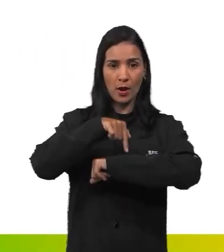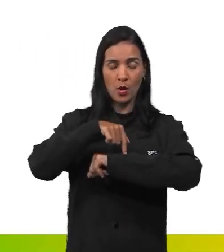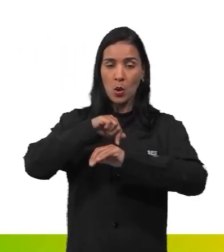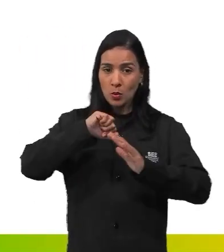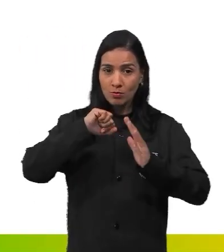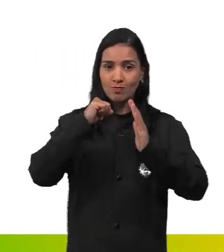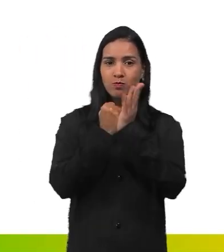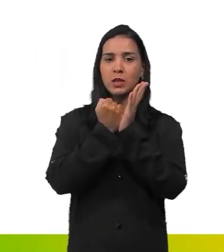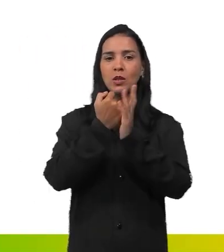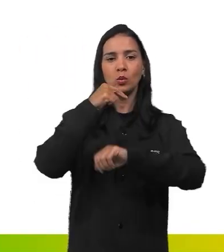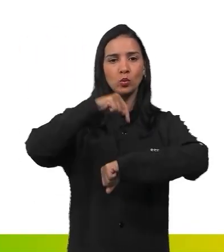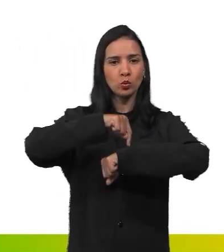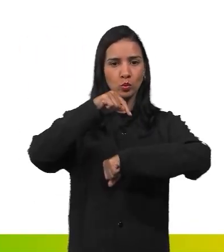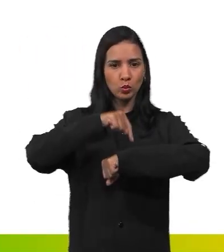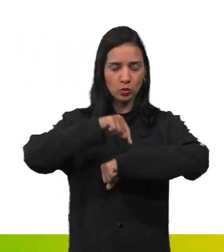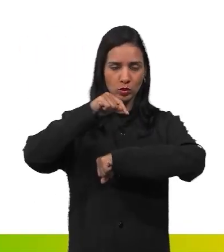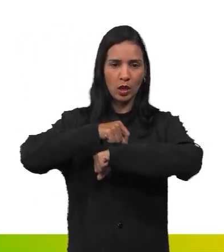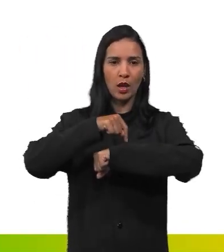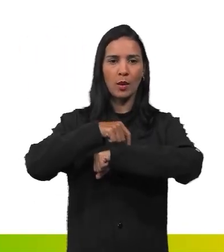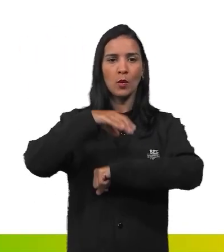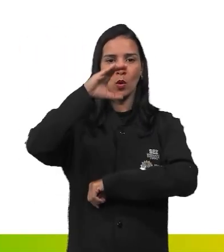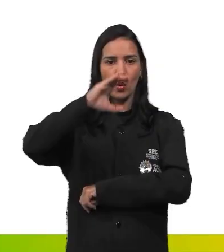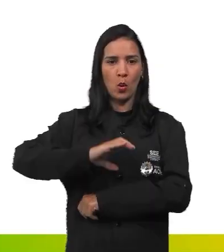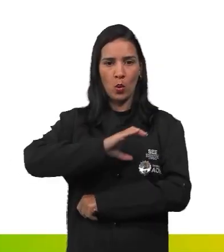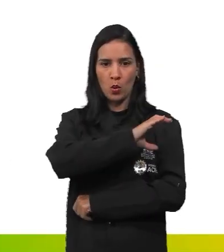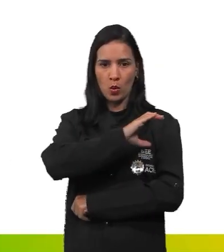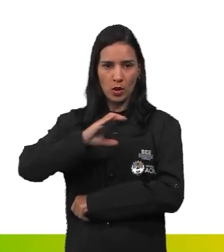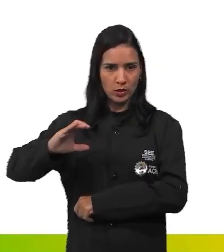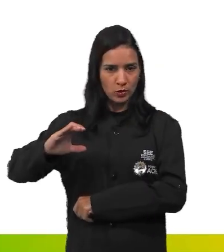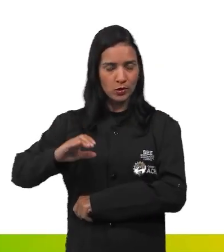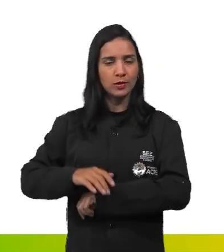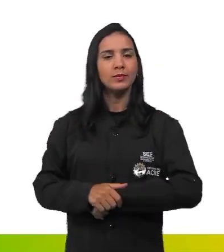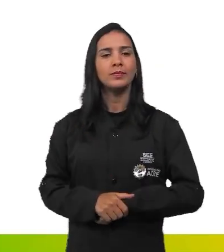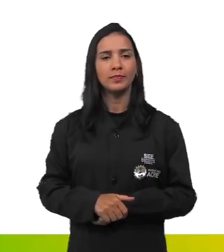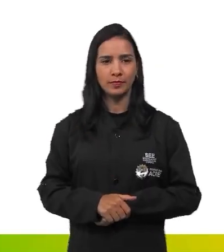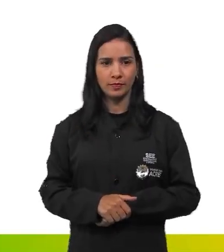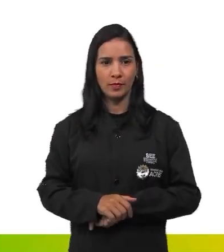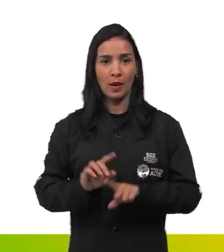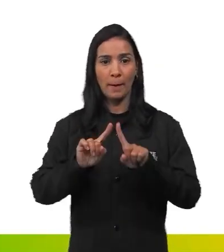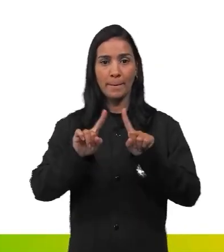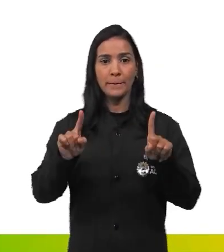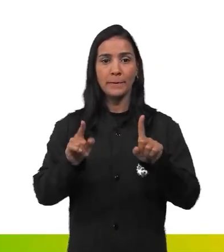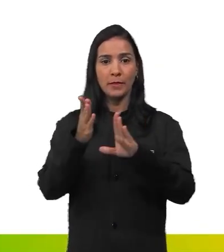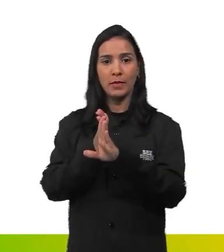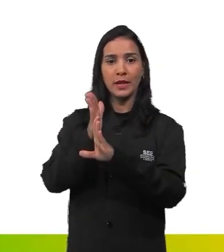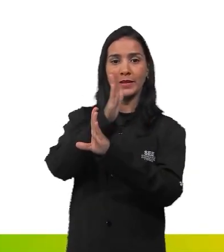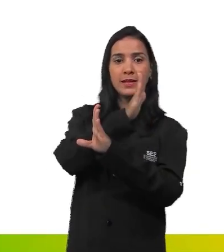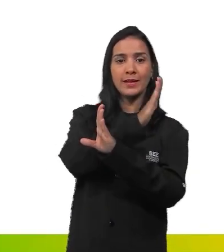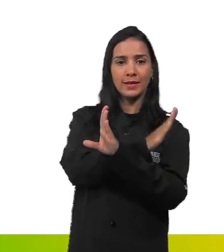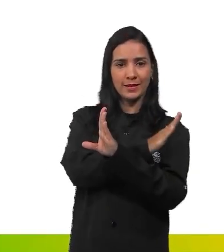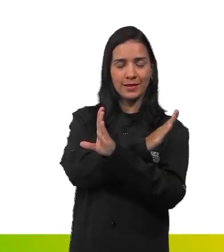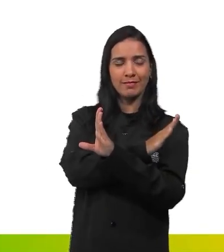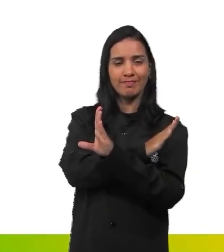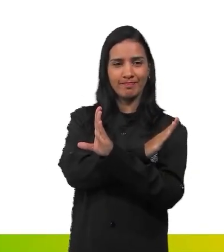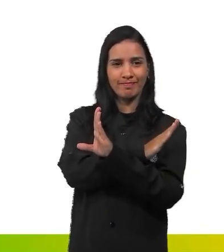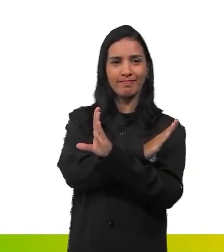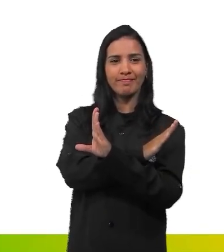o valor da primeira passagem desse cometa, retirando sempre 76, 76, 76 e assim por